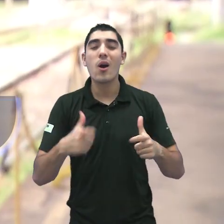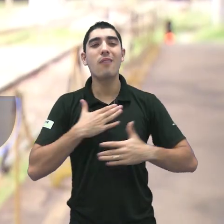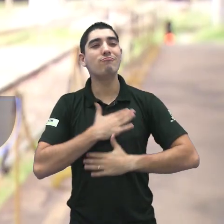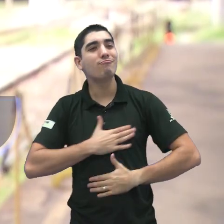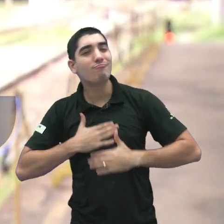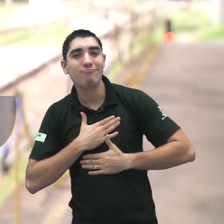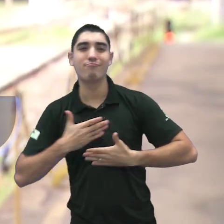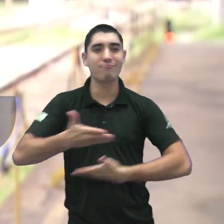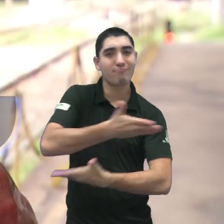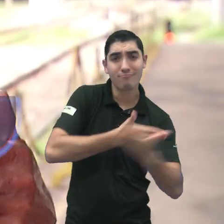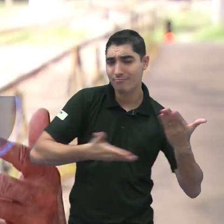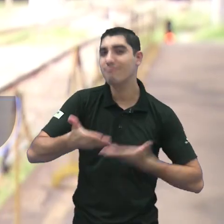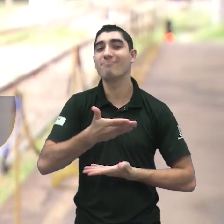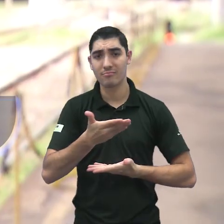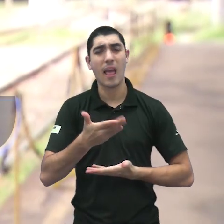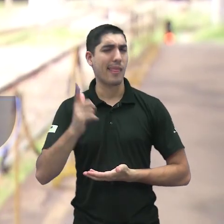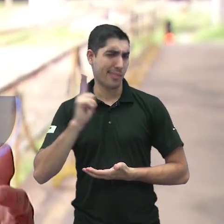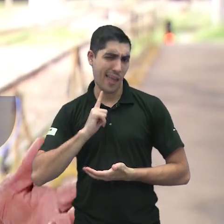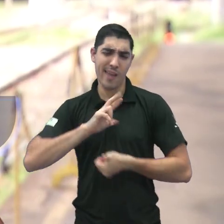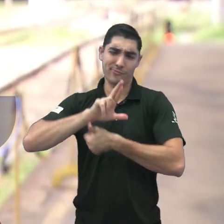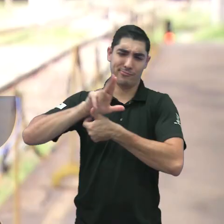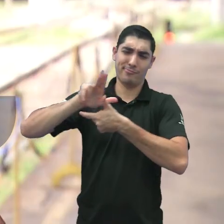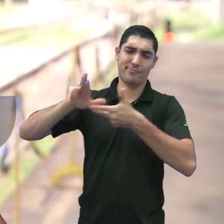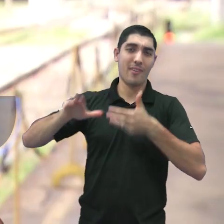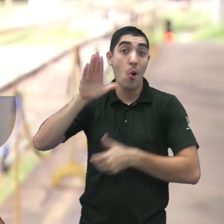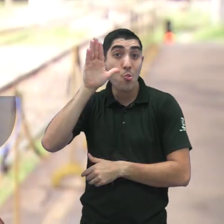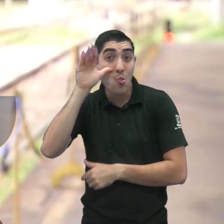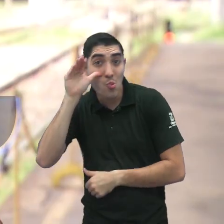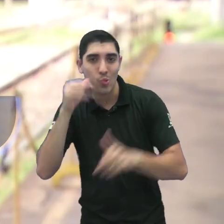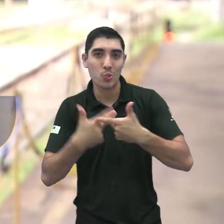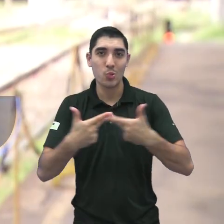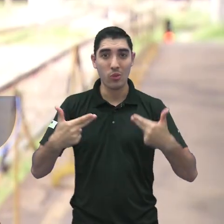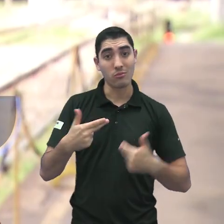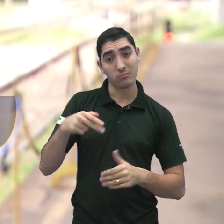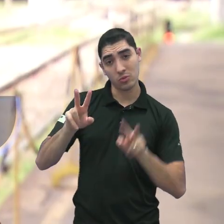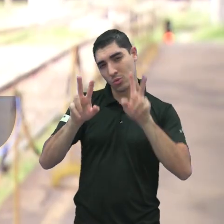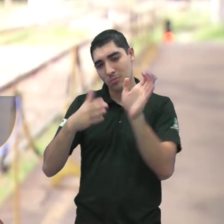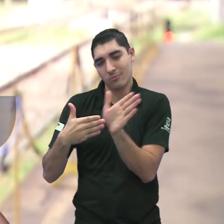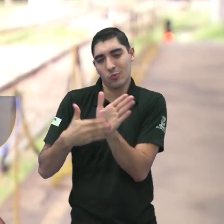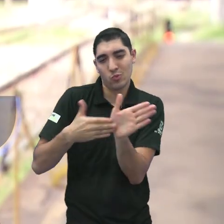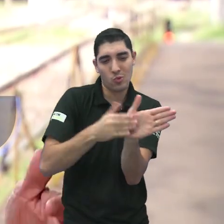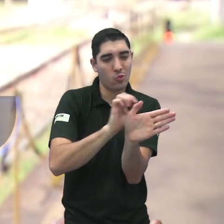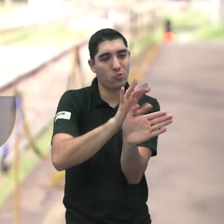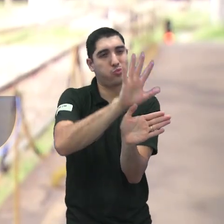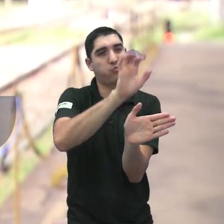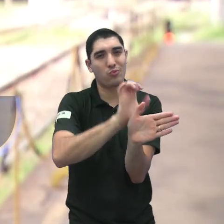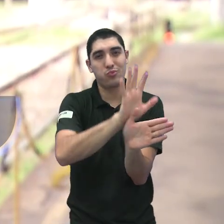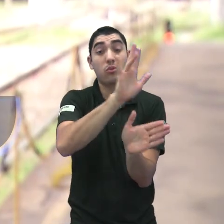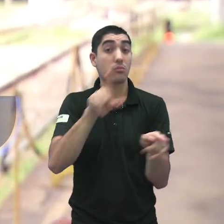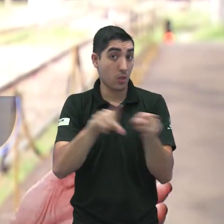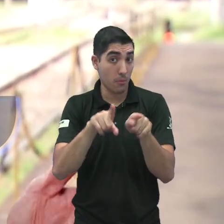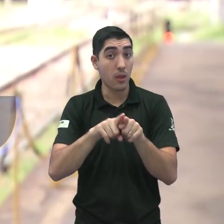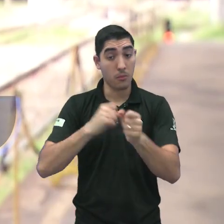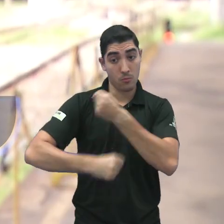né? E tem muitas passagens curiosas que envolvem o trem, a Maria Fumaça, né? Como o acidente que aconteceu